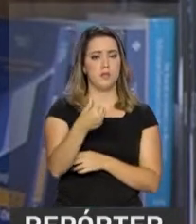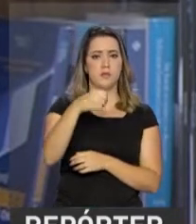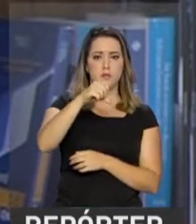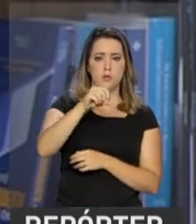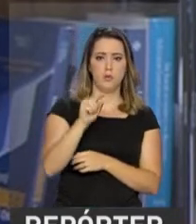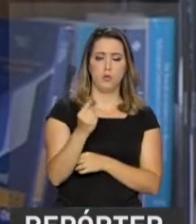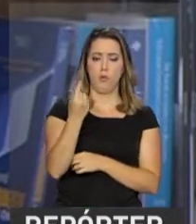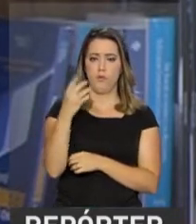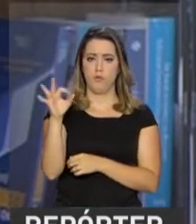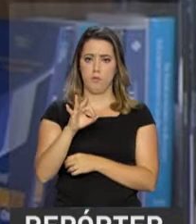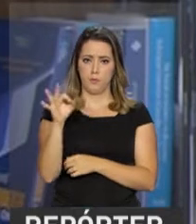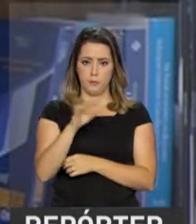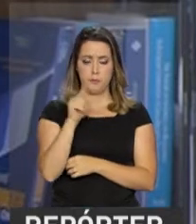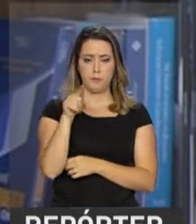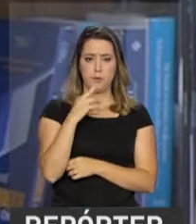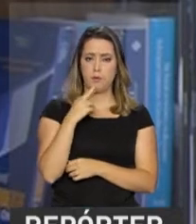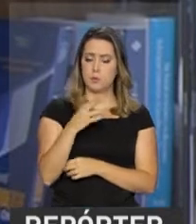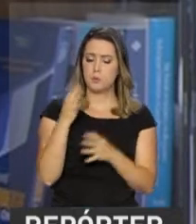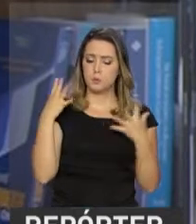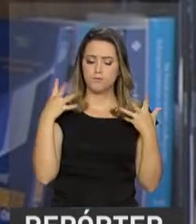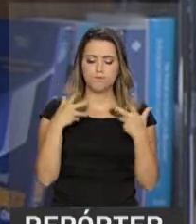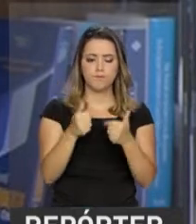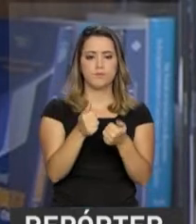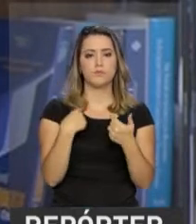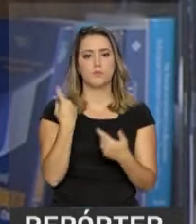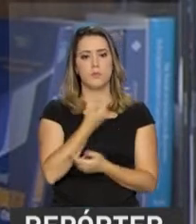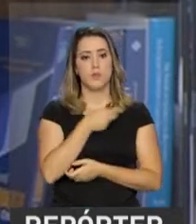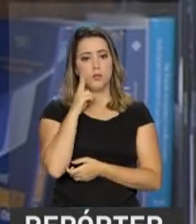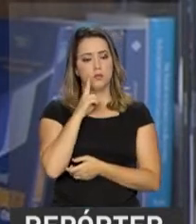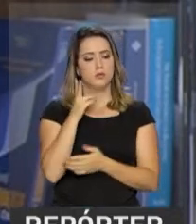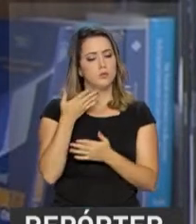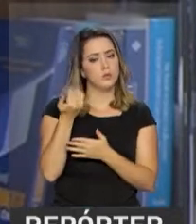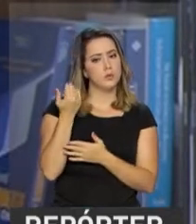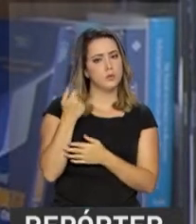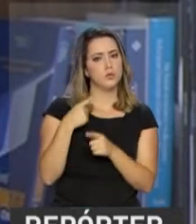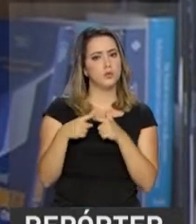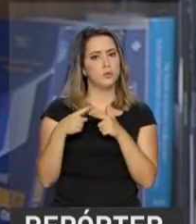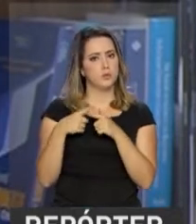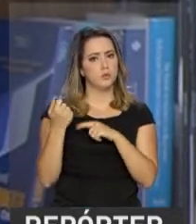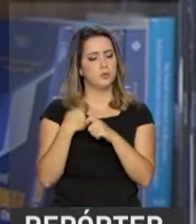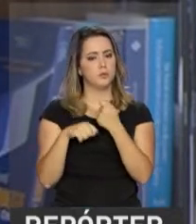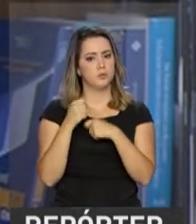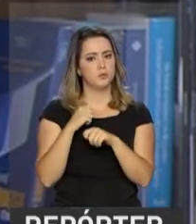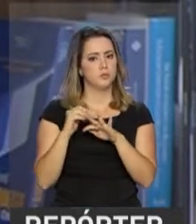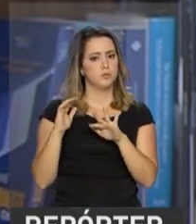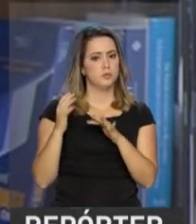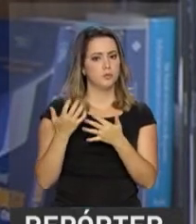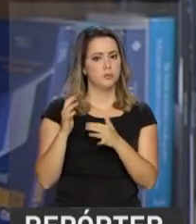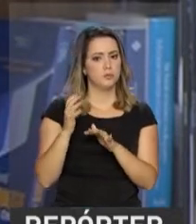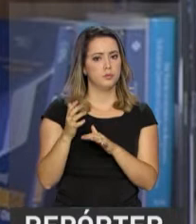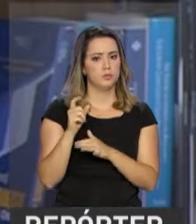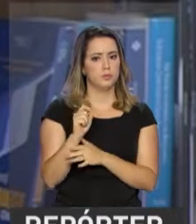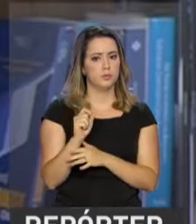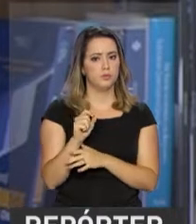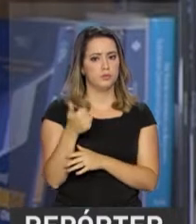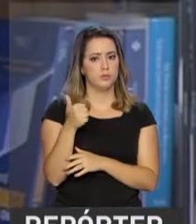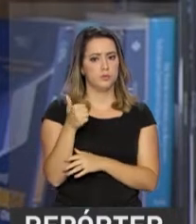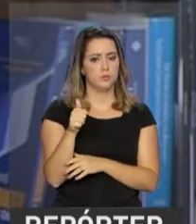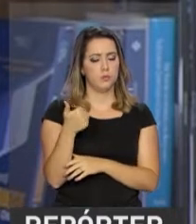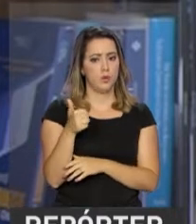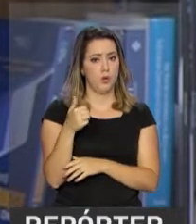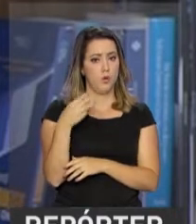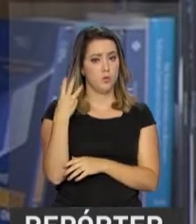1% esse resultado espetacular que nós vemos uma refeição de de 11